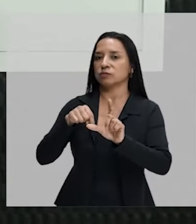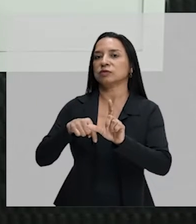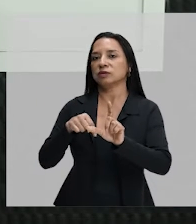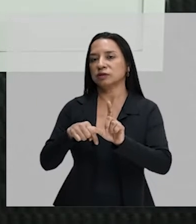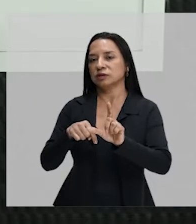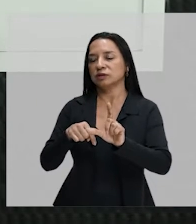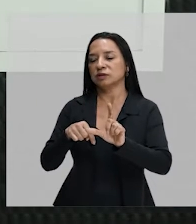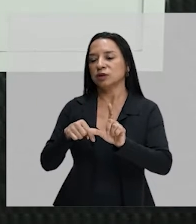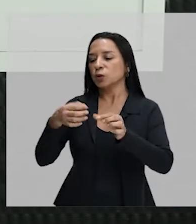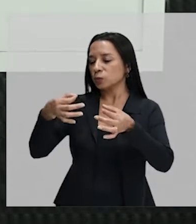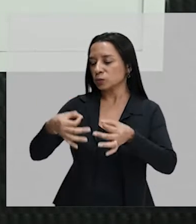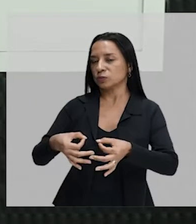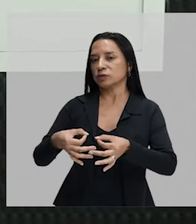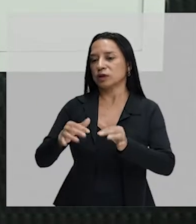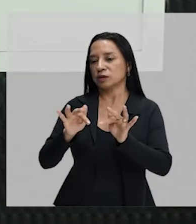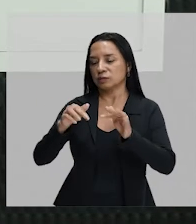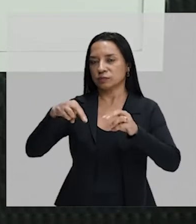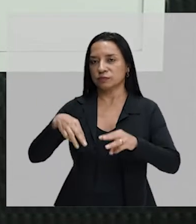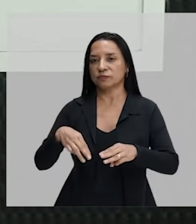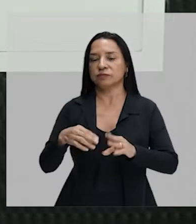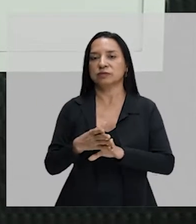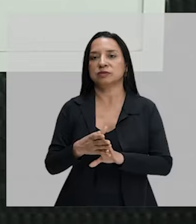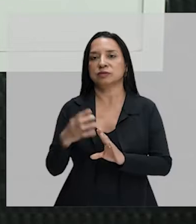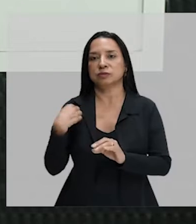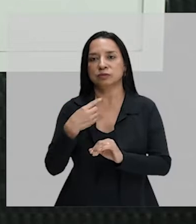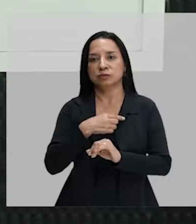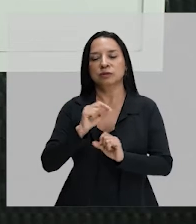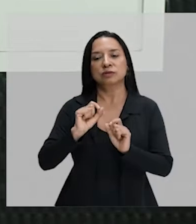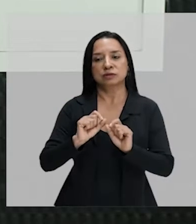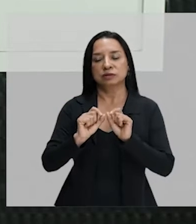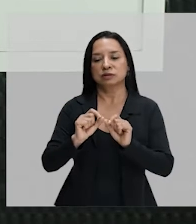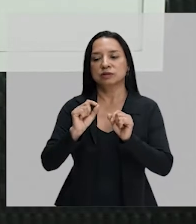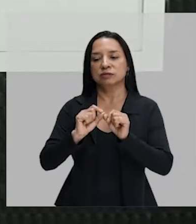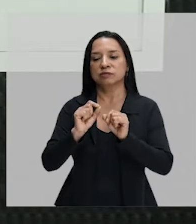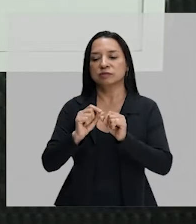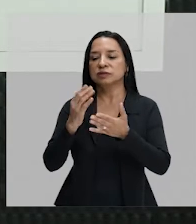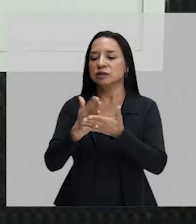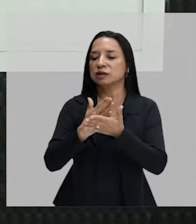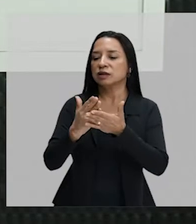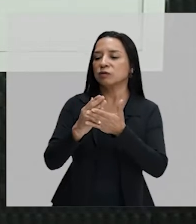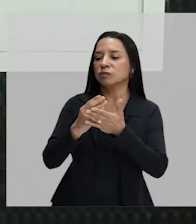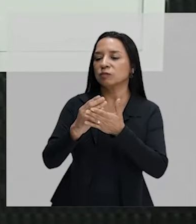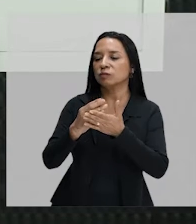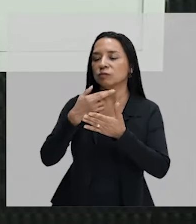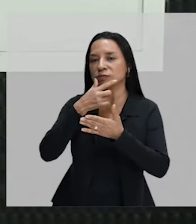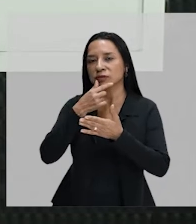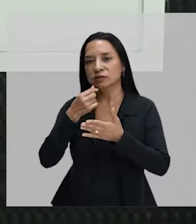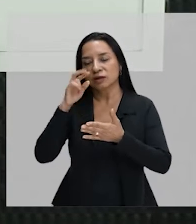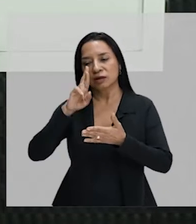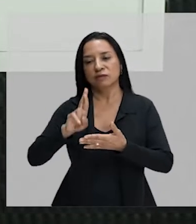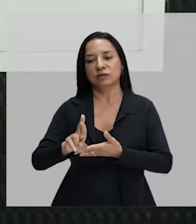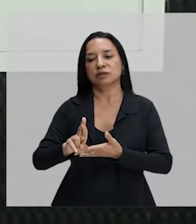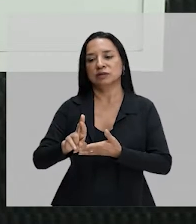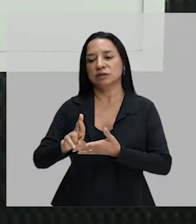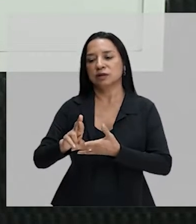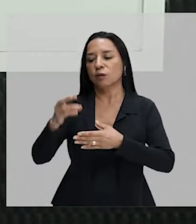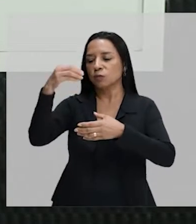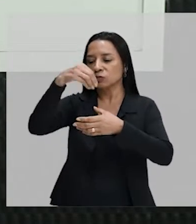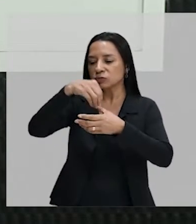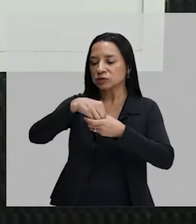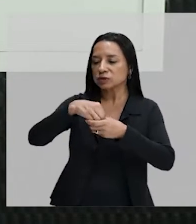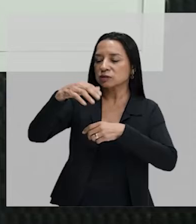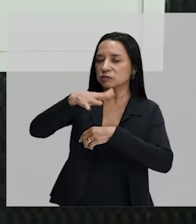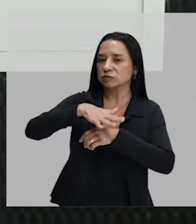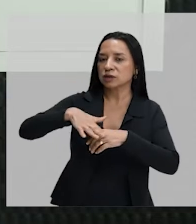final, correto? Nós vamos aqui fazer algumas construções, reflexões dentro da área da estética. Nós